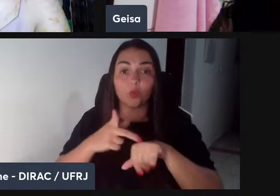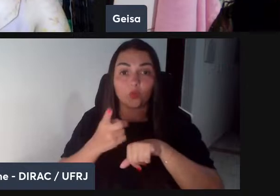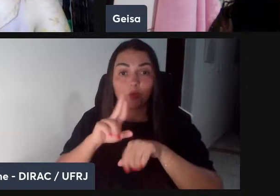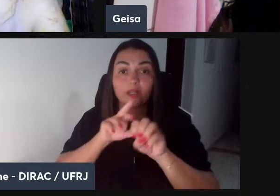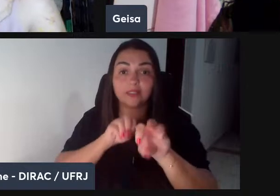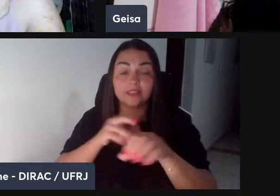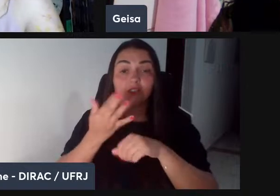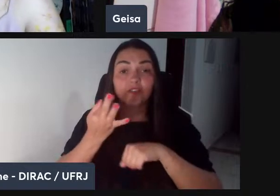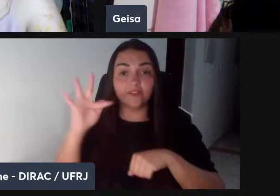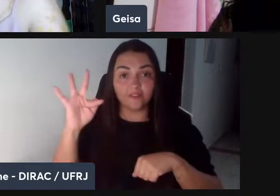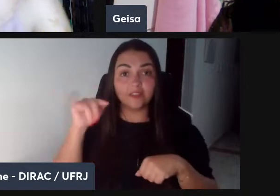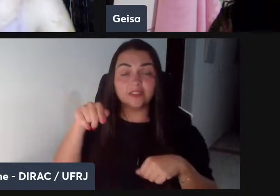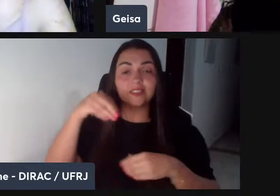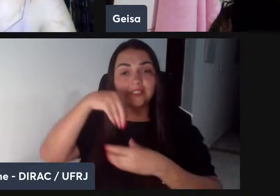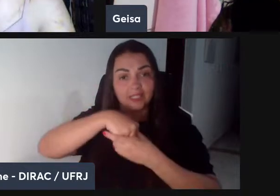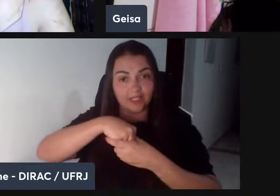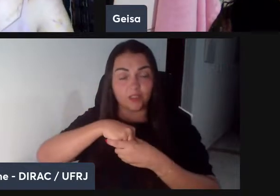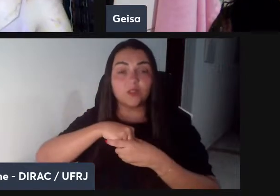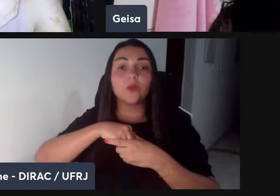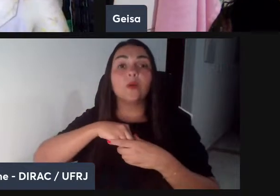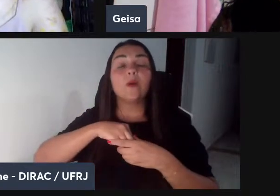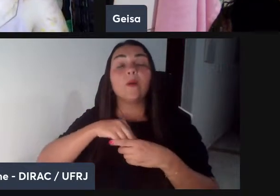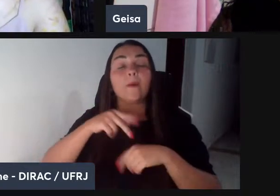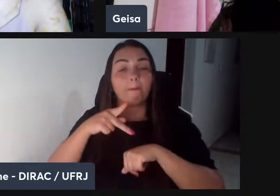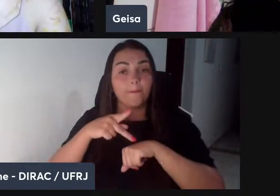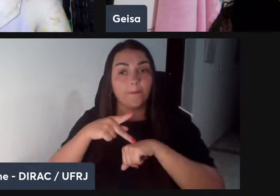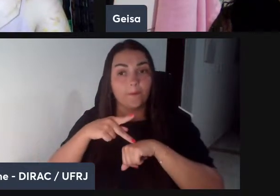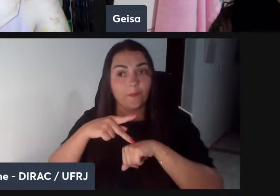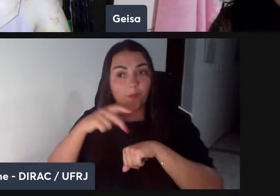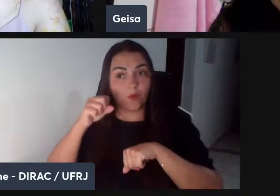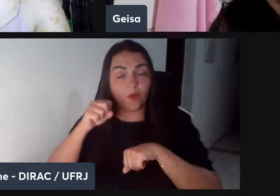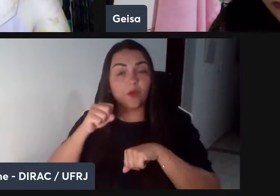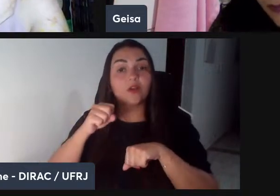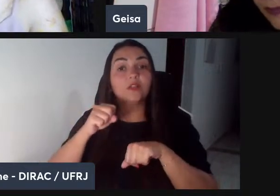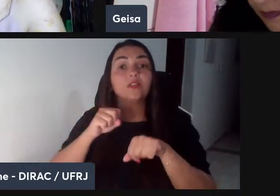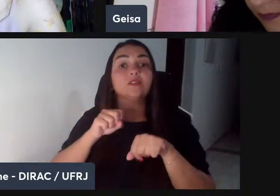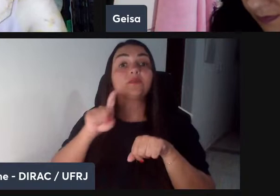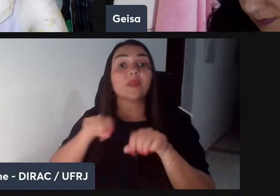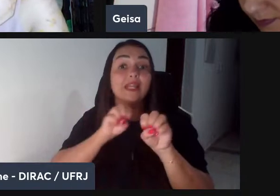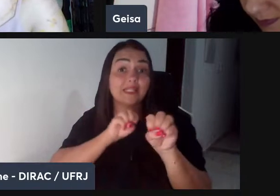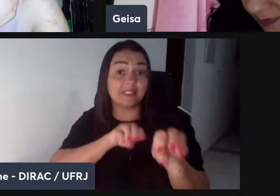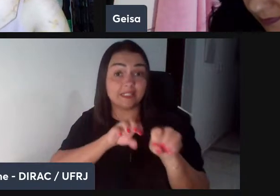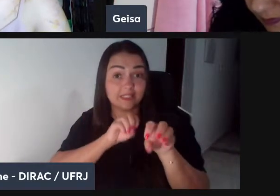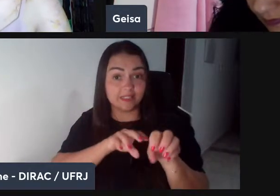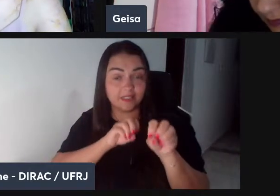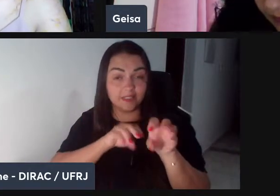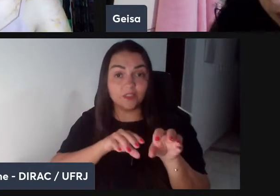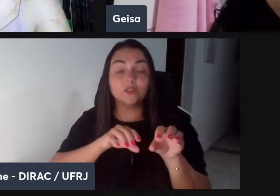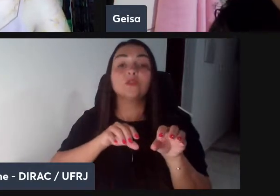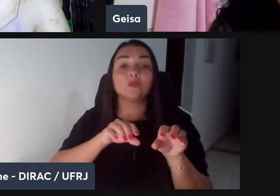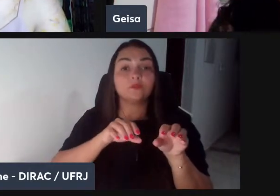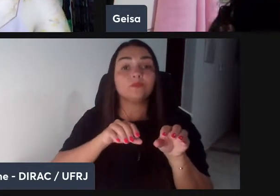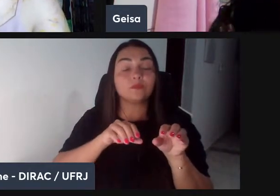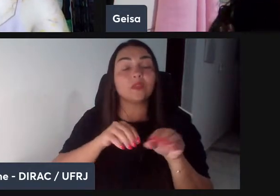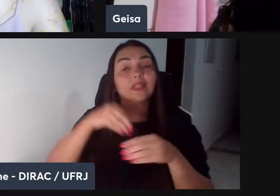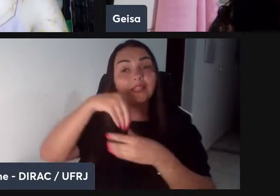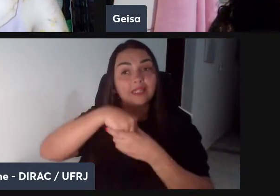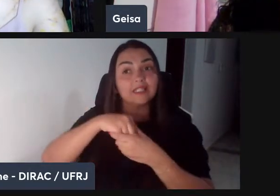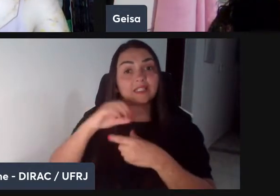no PEMAT, né, no Programa de Pós-Graduação em Ensino e História de Matemática e Física da